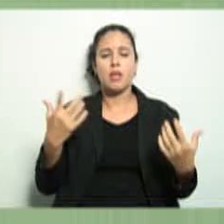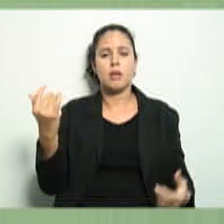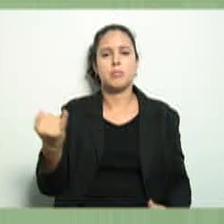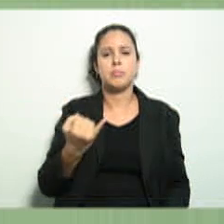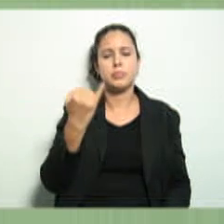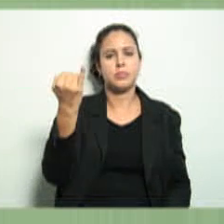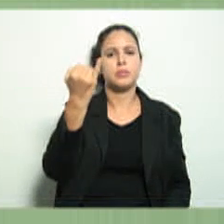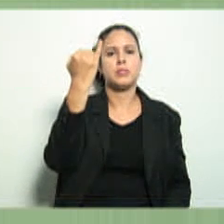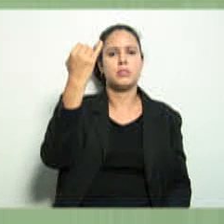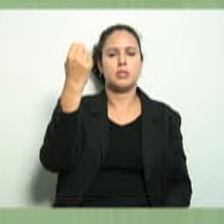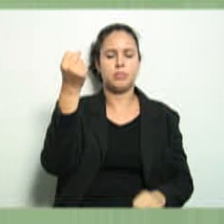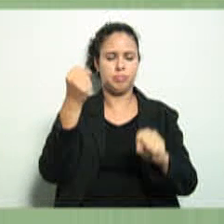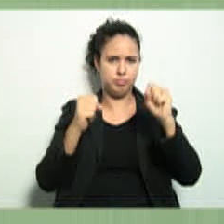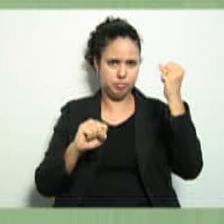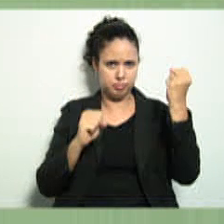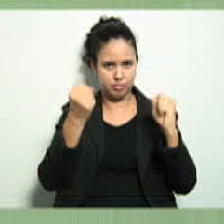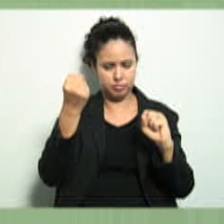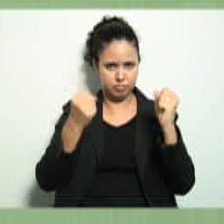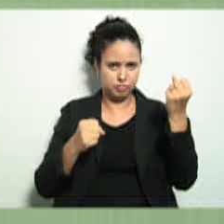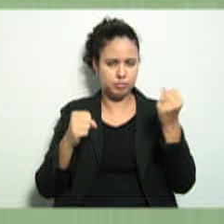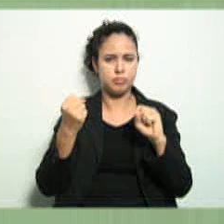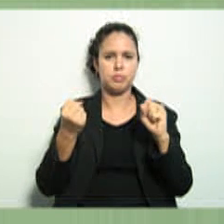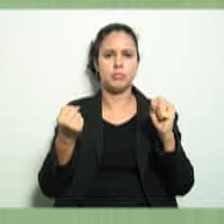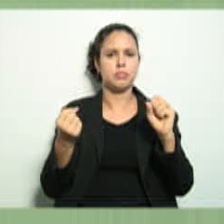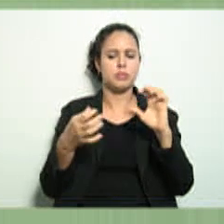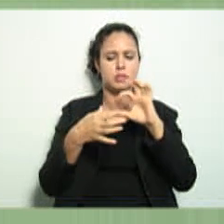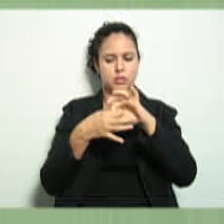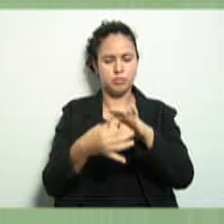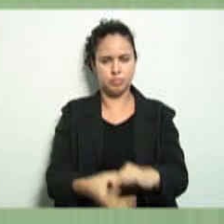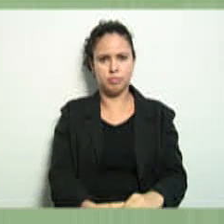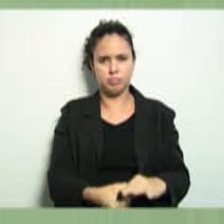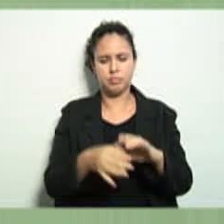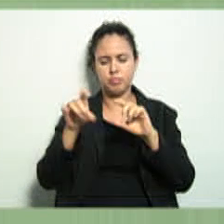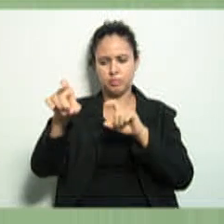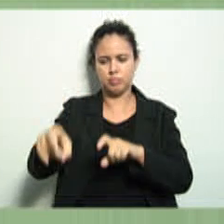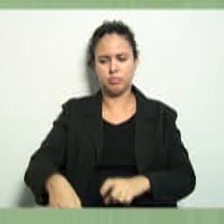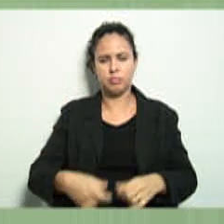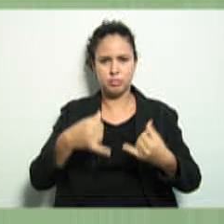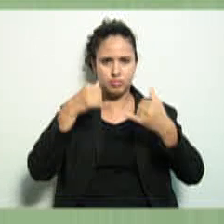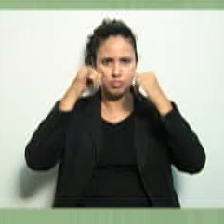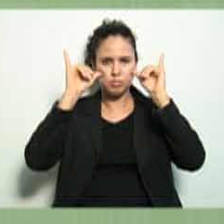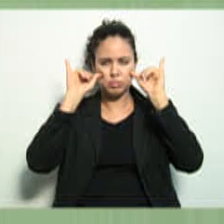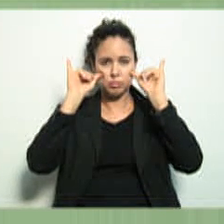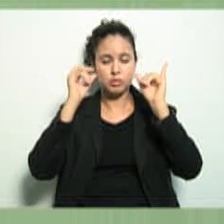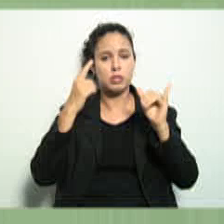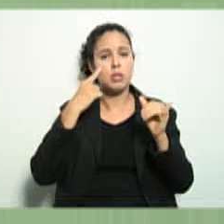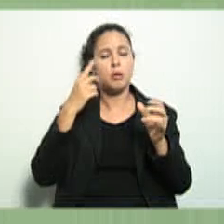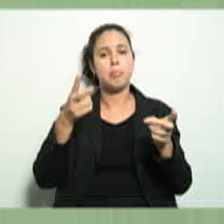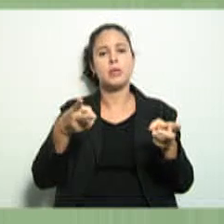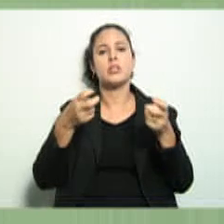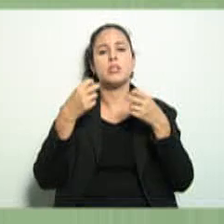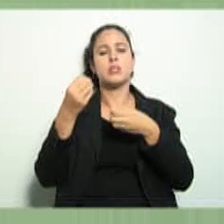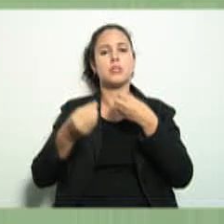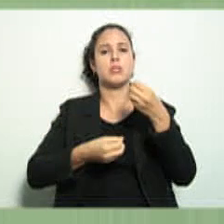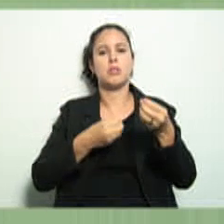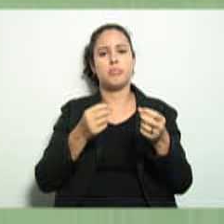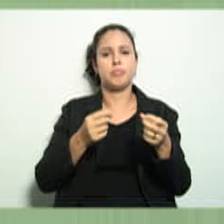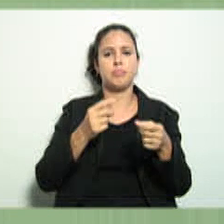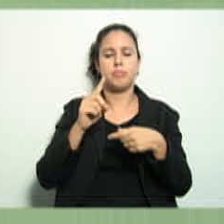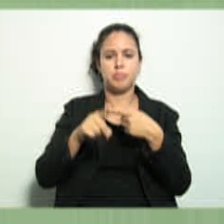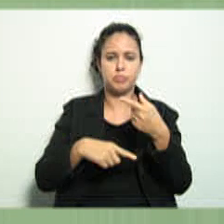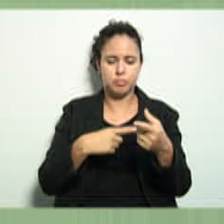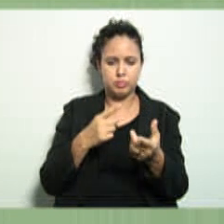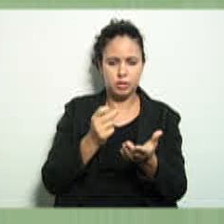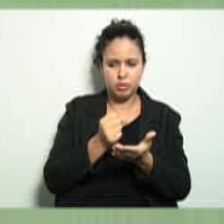industrial ligado às atividades agropecuárias pode ser demonstrada pelas exportações.